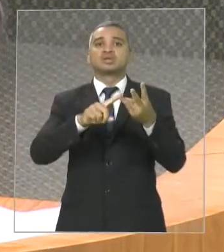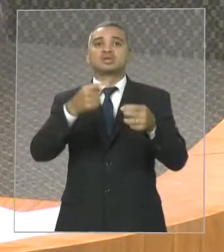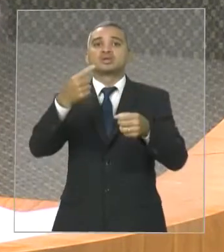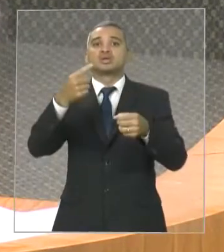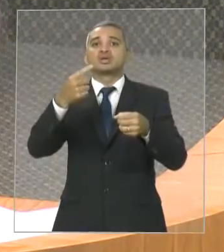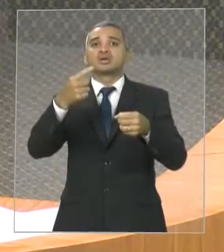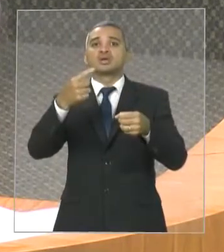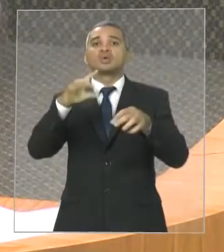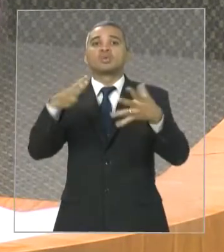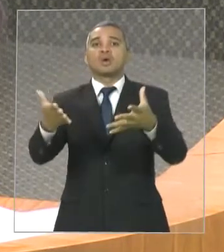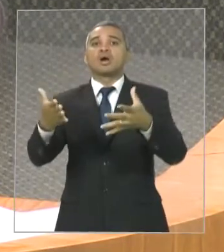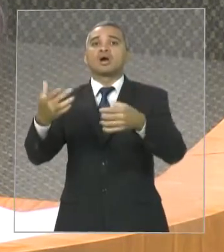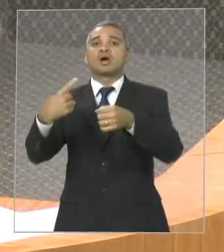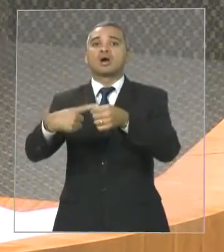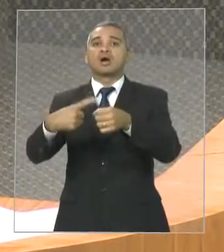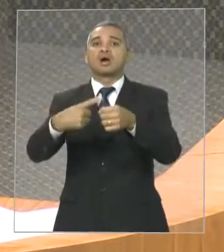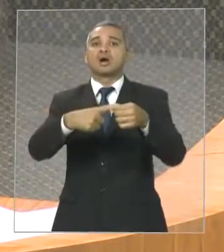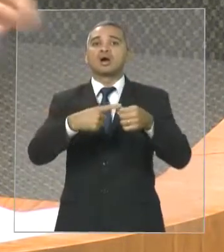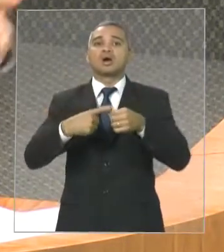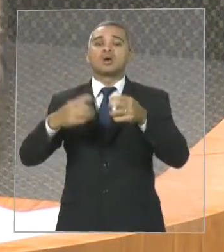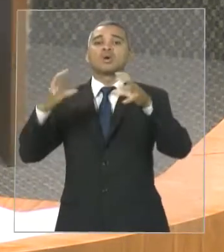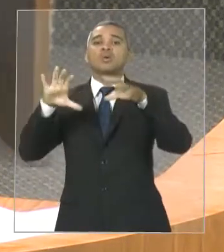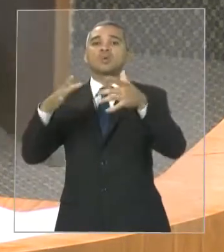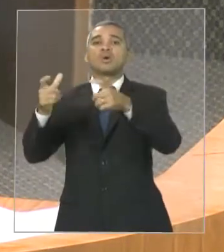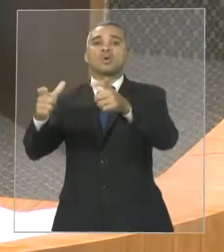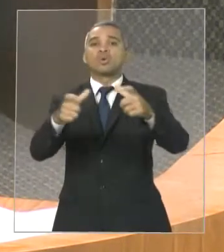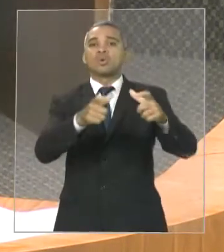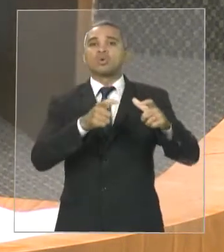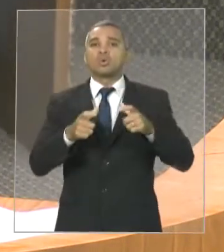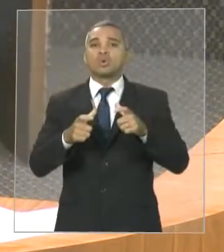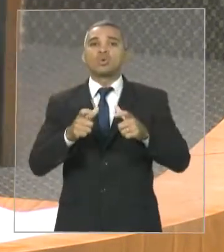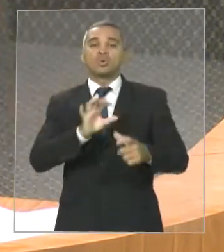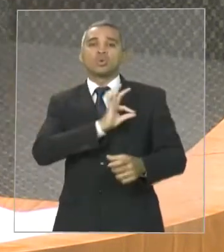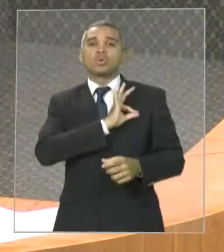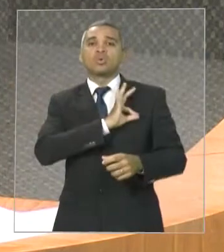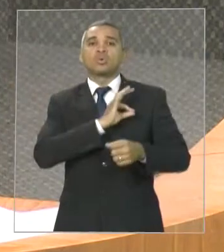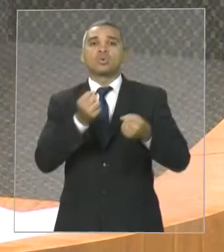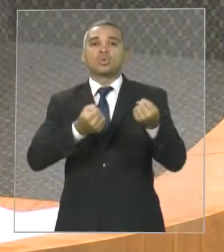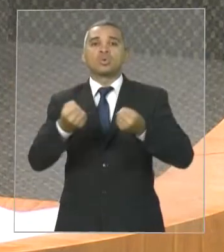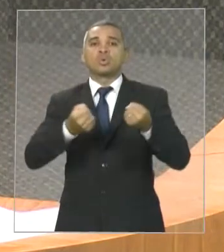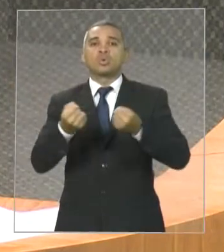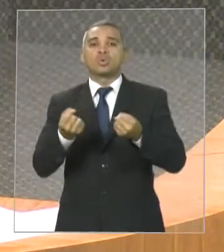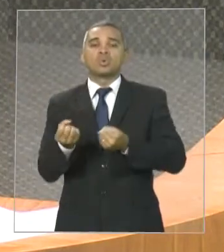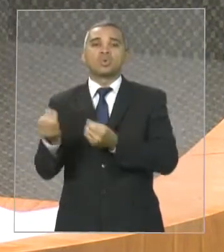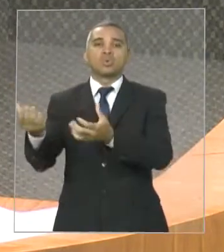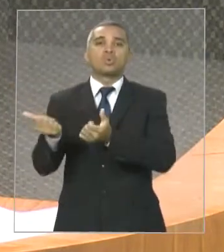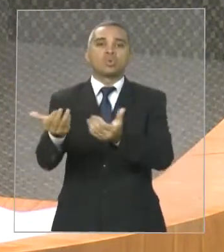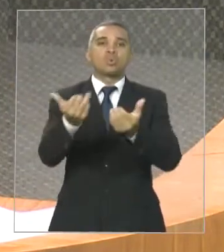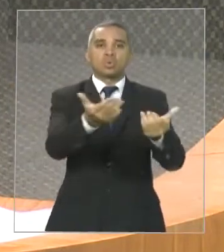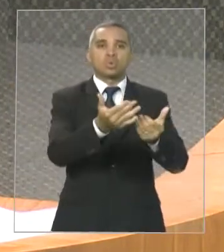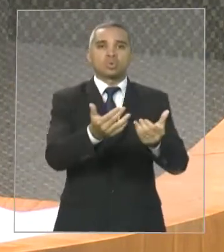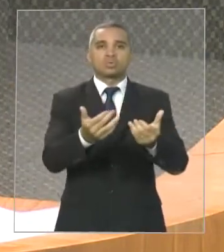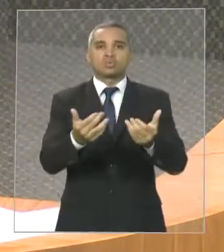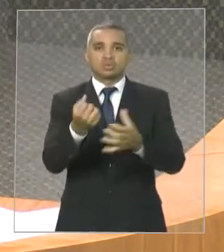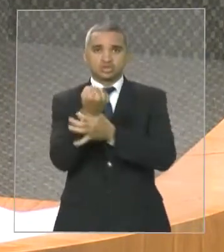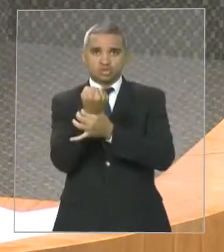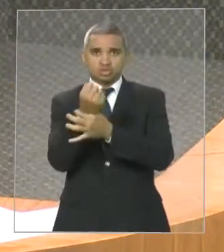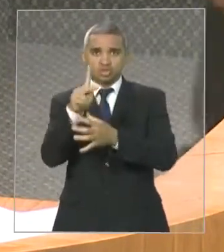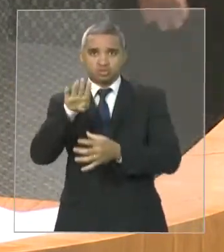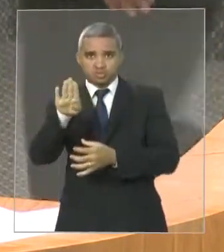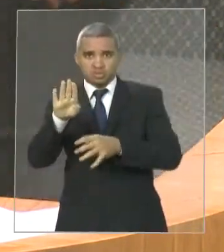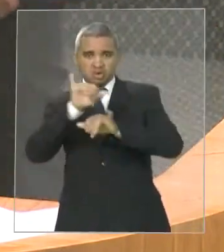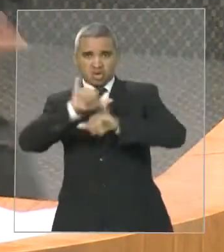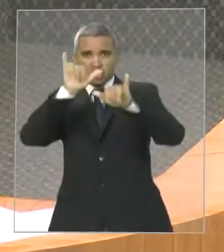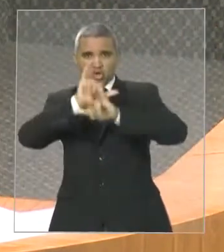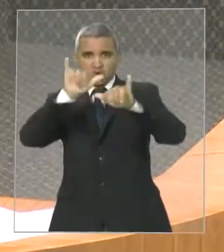para cada quartel, para cada local onde essa viatura foi mandada. A segurança pública não quer propaganda. A